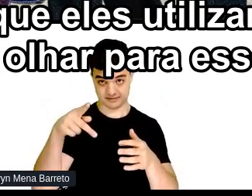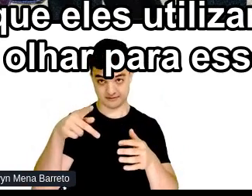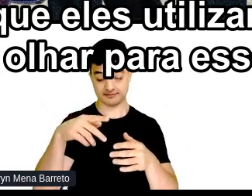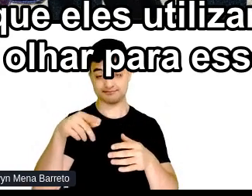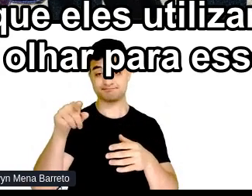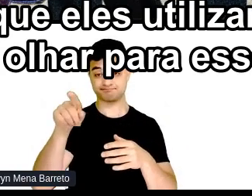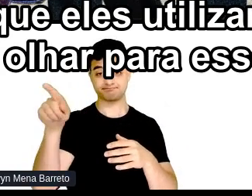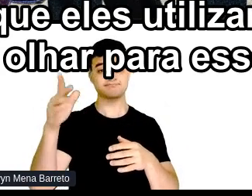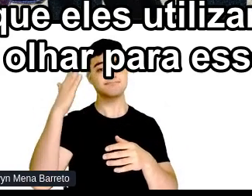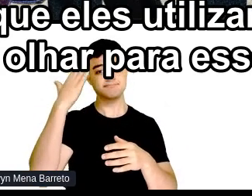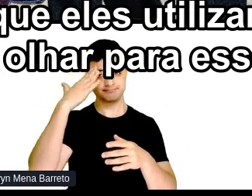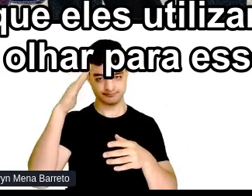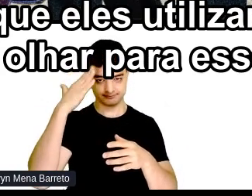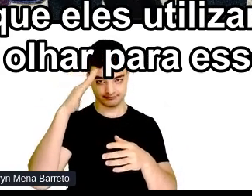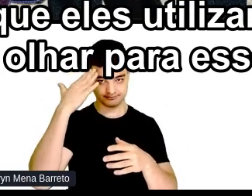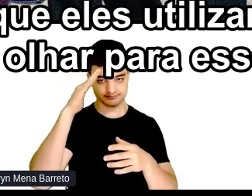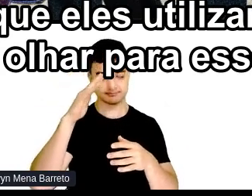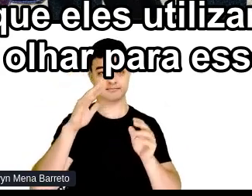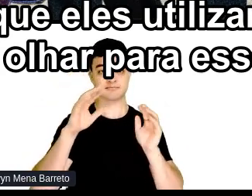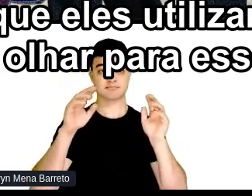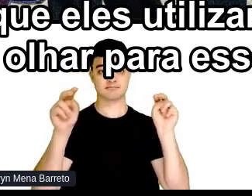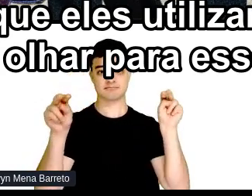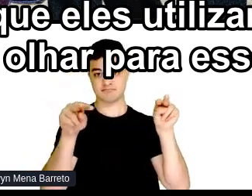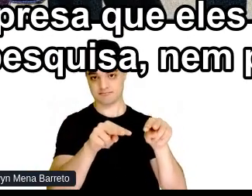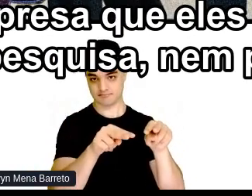ali no jogo, de estar imersa nas conversas dela.